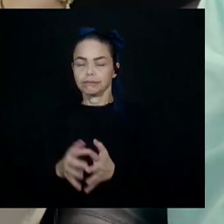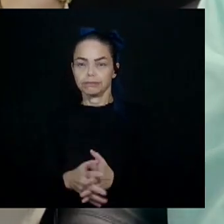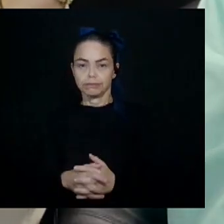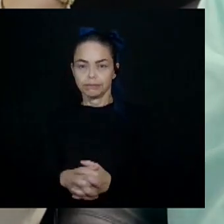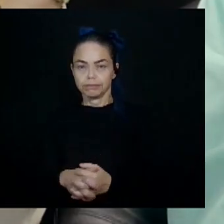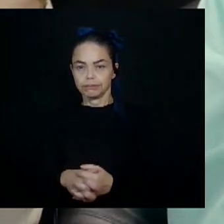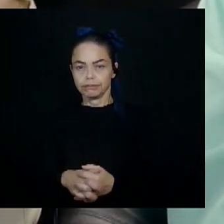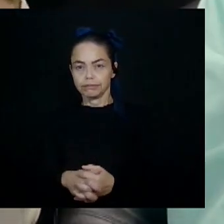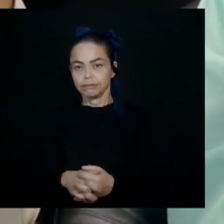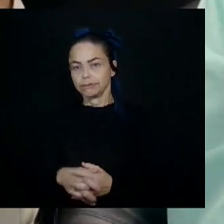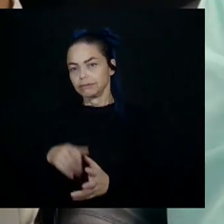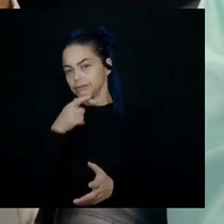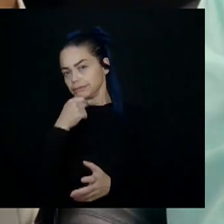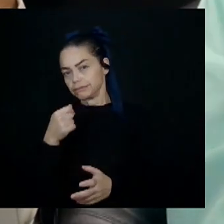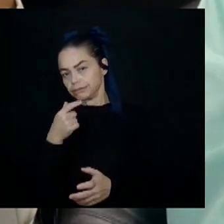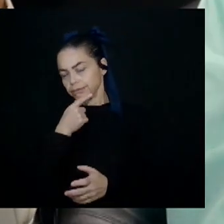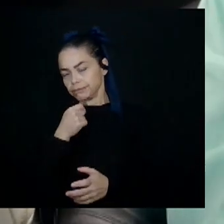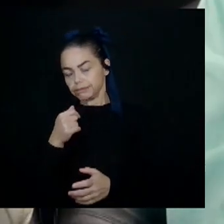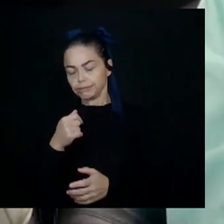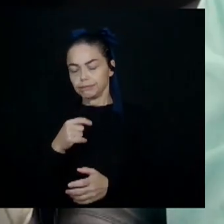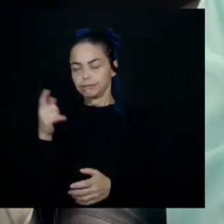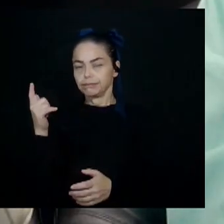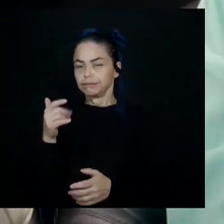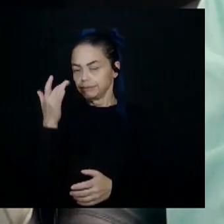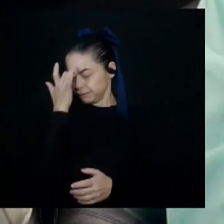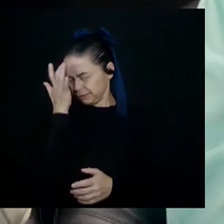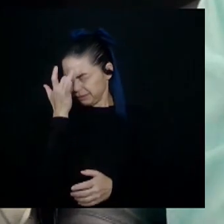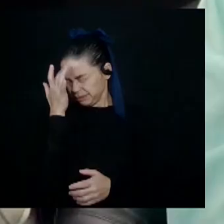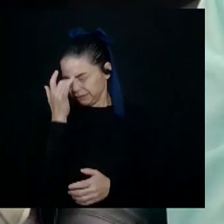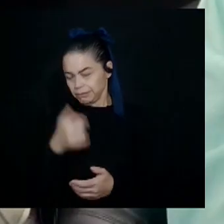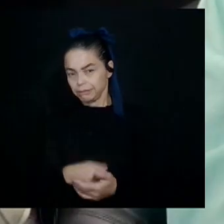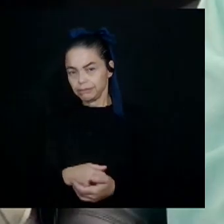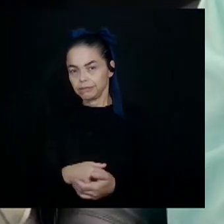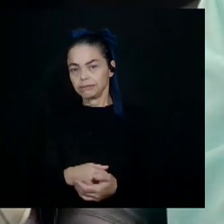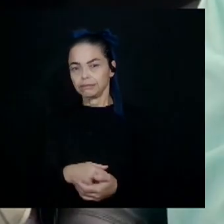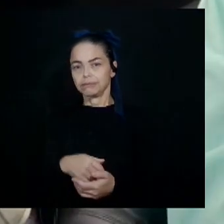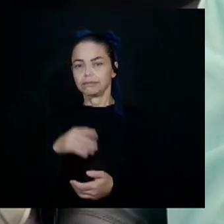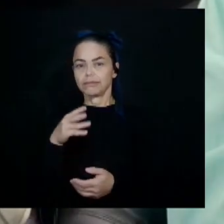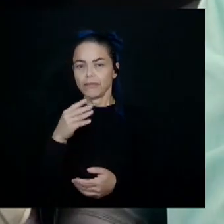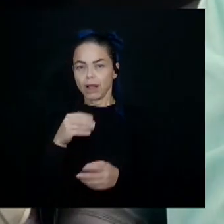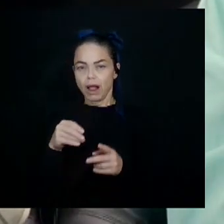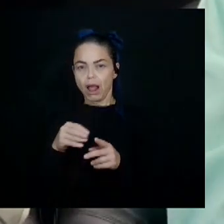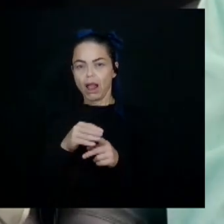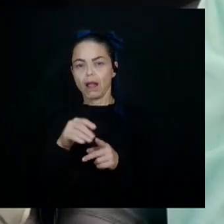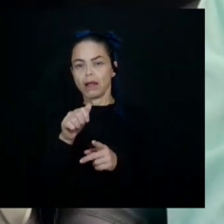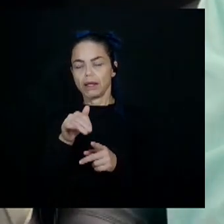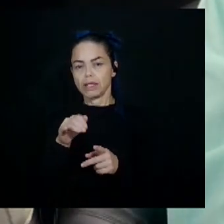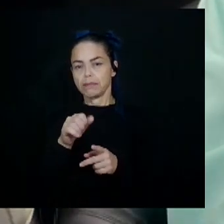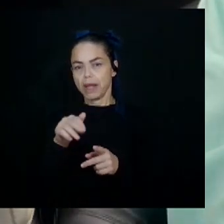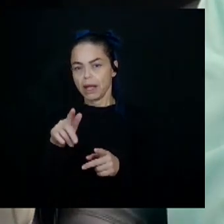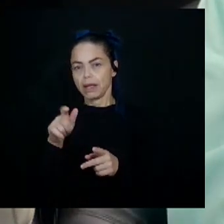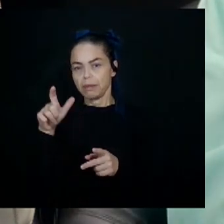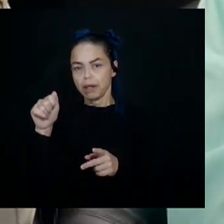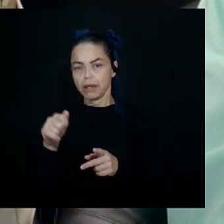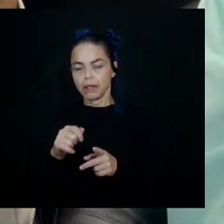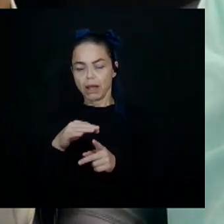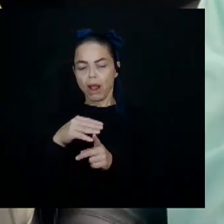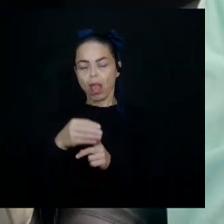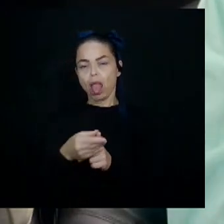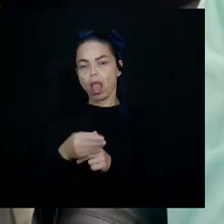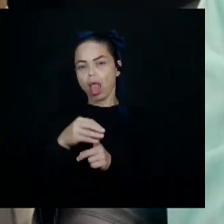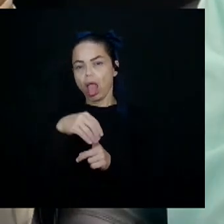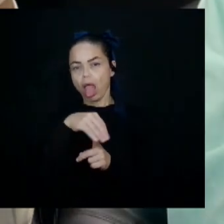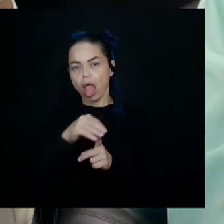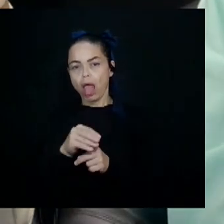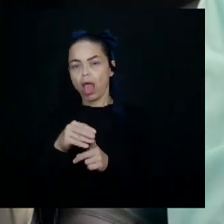mais fácil. Mas começa a sair o esmegma, que é aquela secreção na cabeça do pênis, e na menina